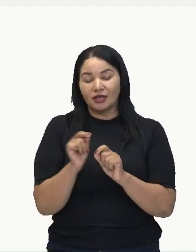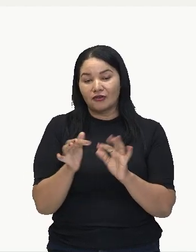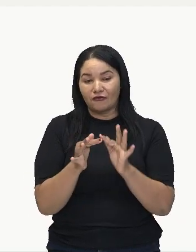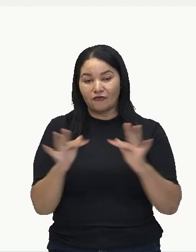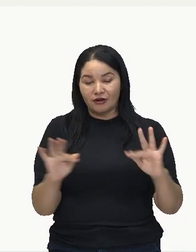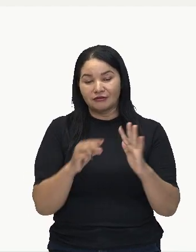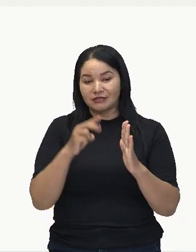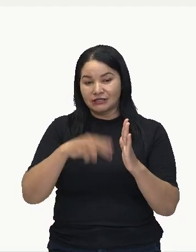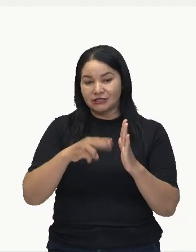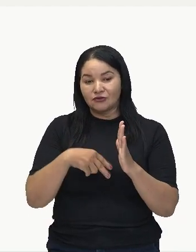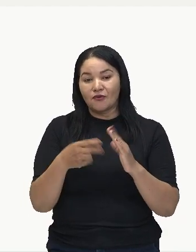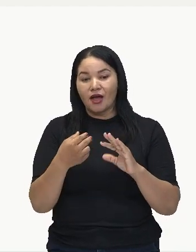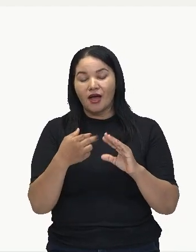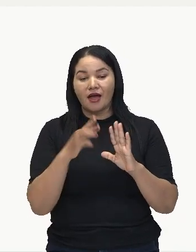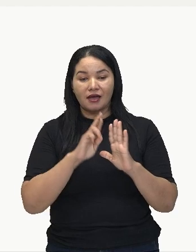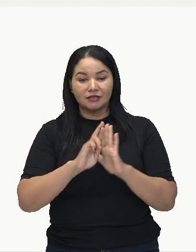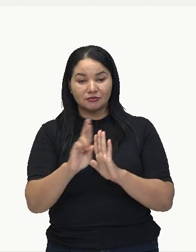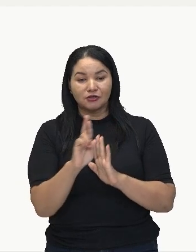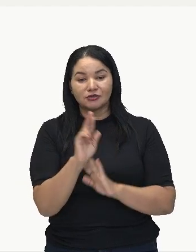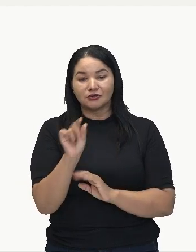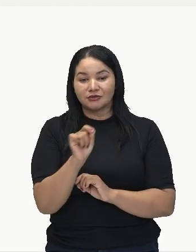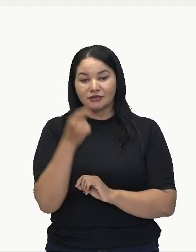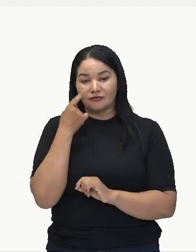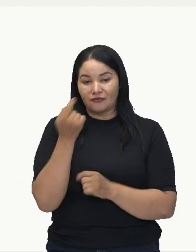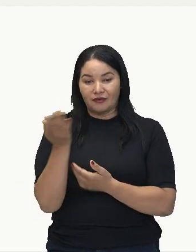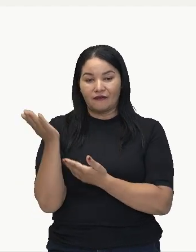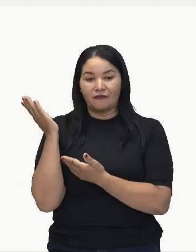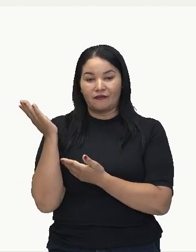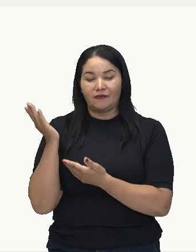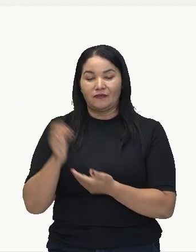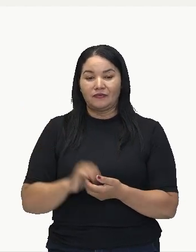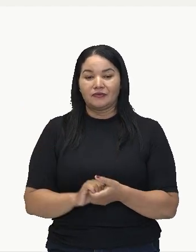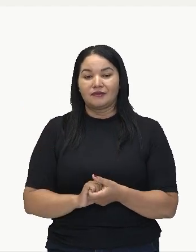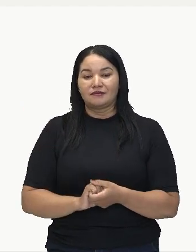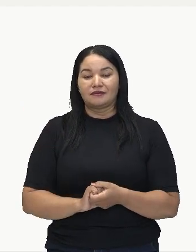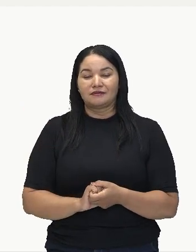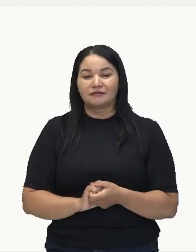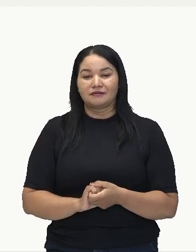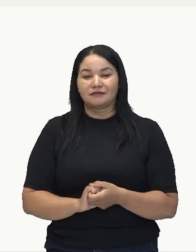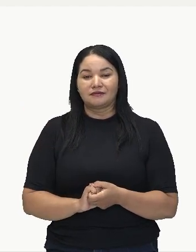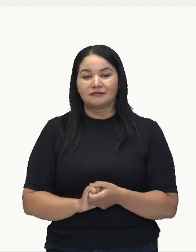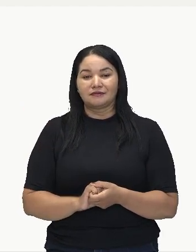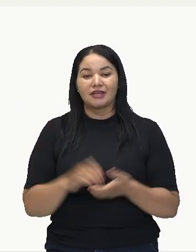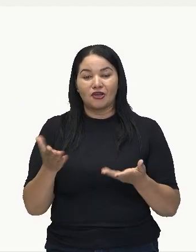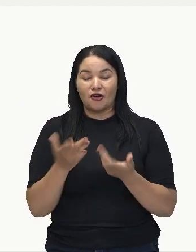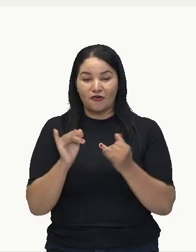supuesto, e se las deram com muita alegria. Ok? E aqui nós